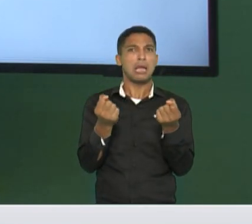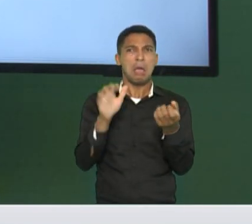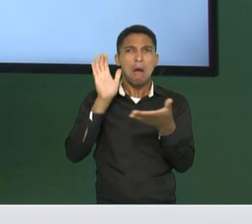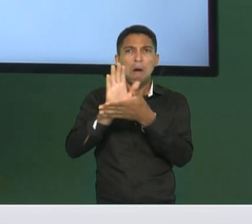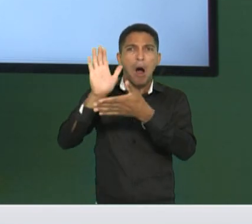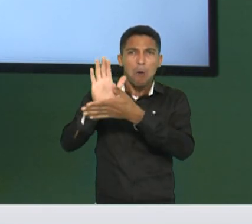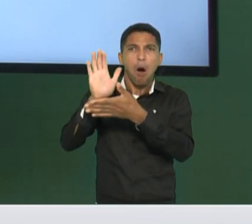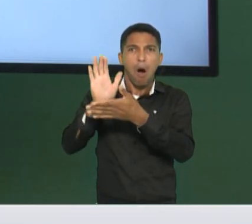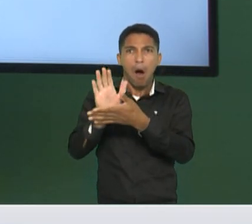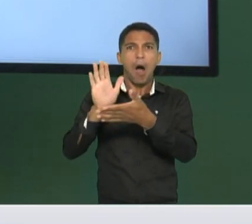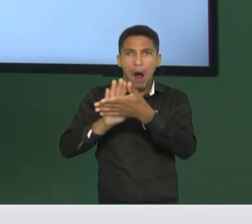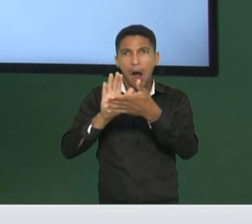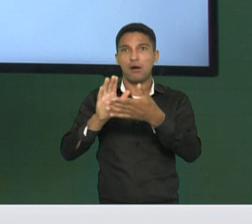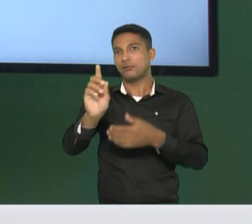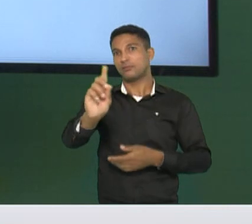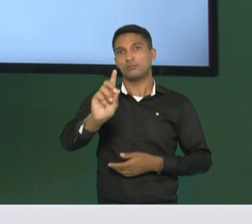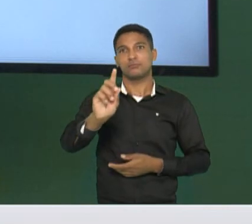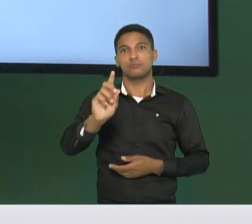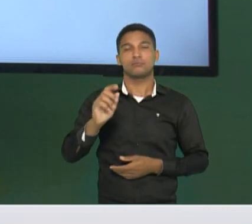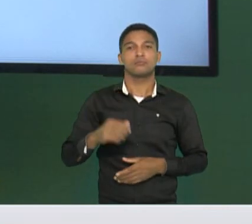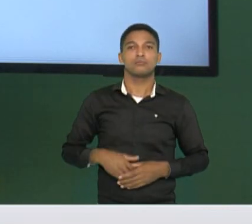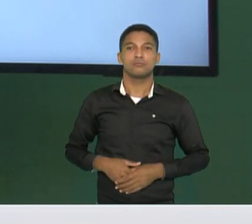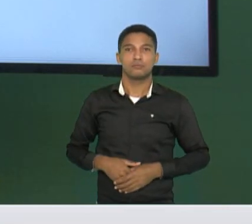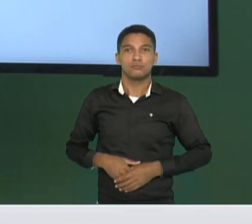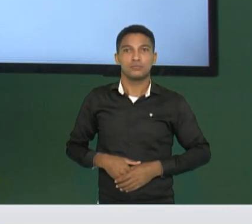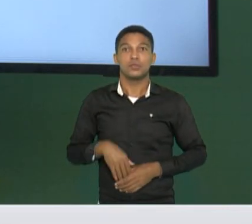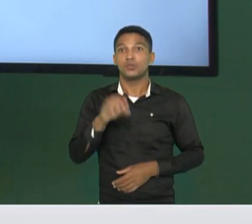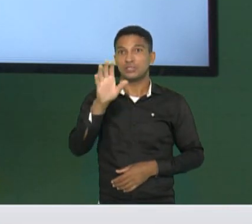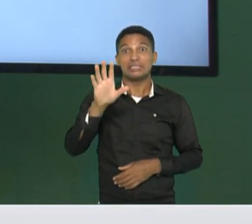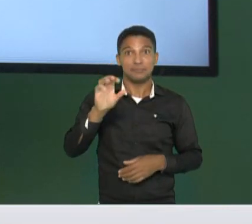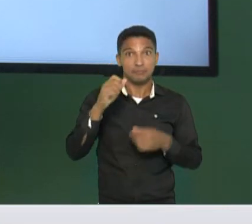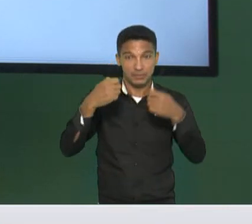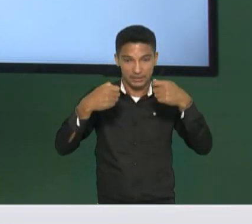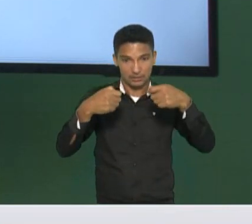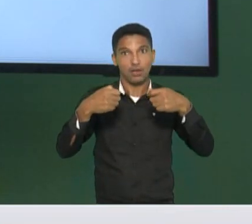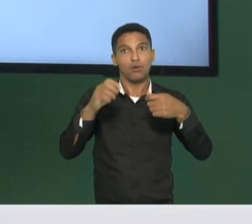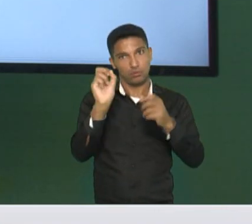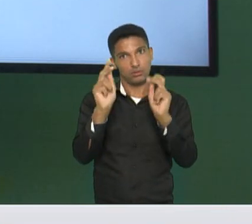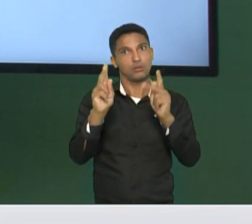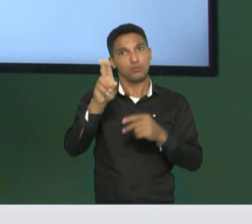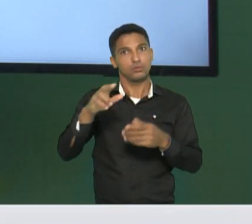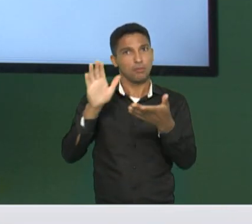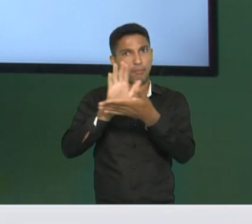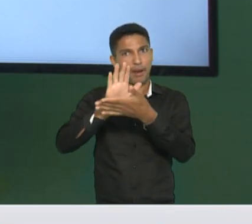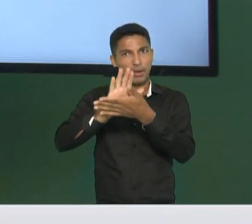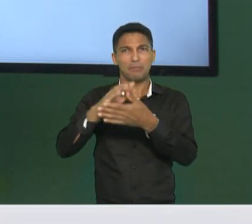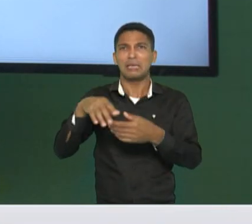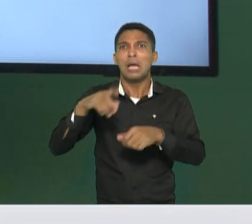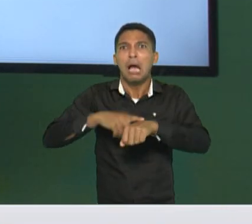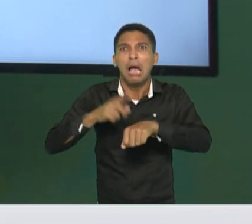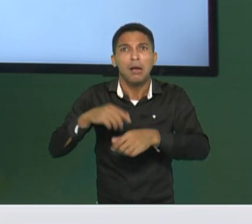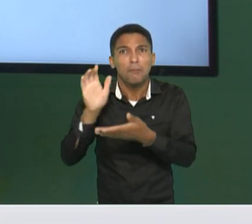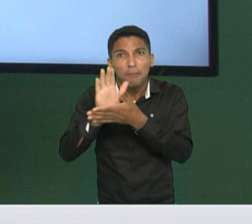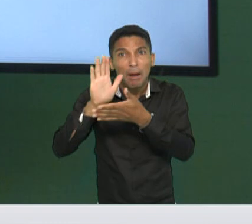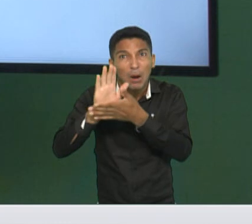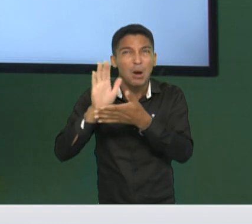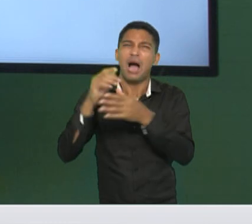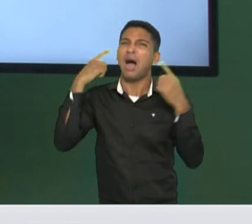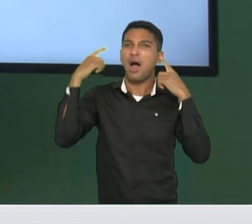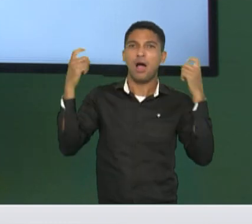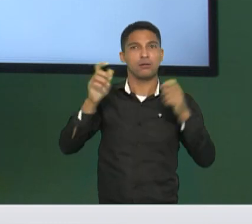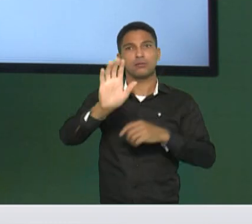quando precisar. Avião prestes a decolar, 130, aquele barulhão que ele faz.